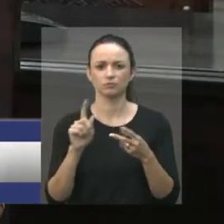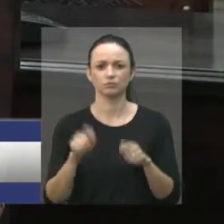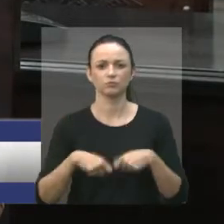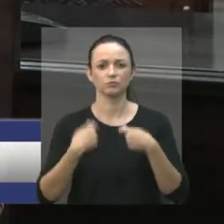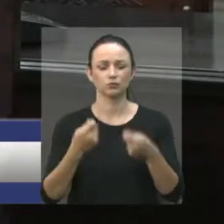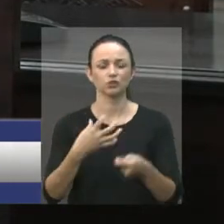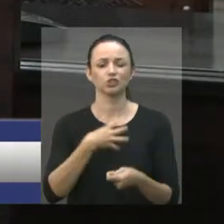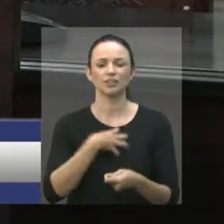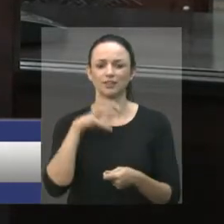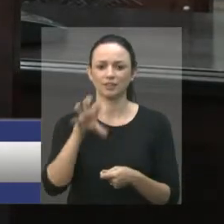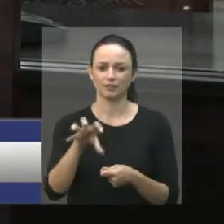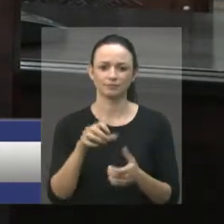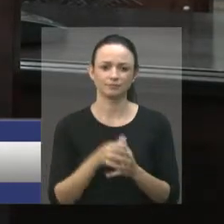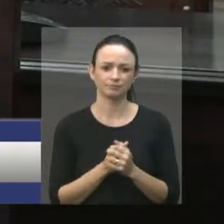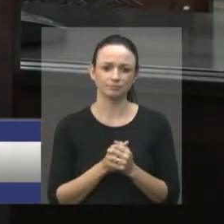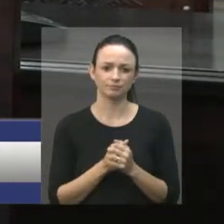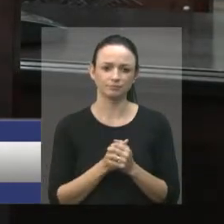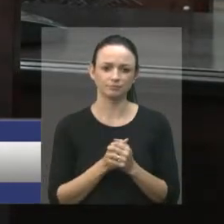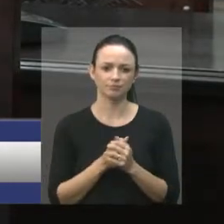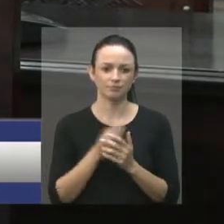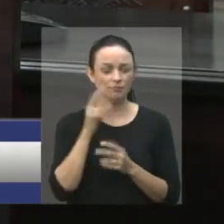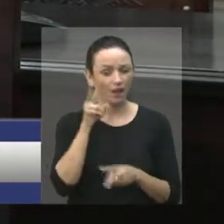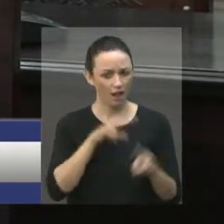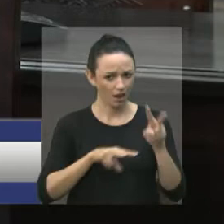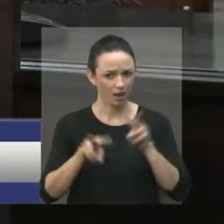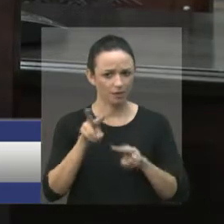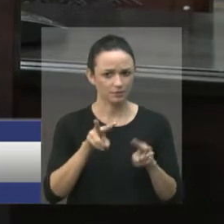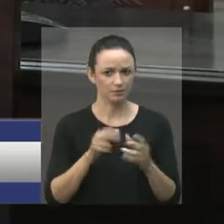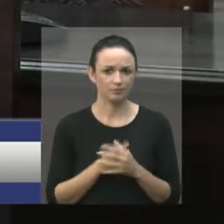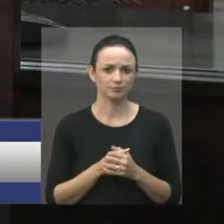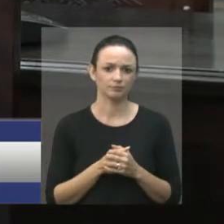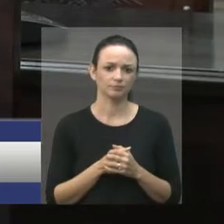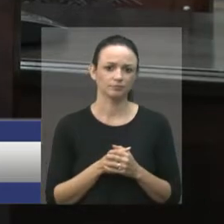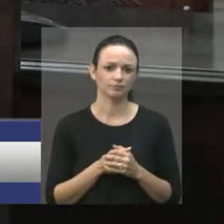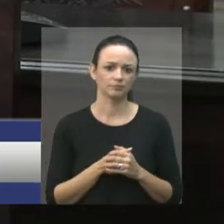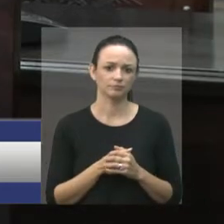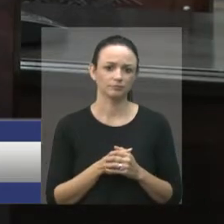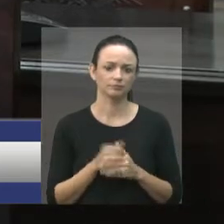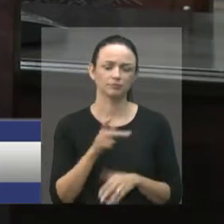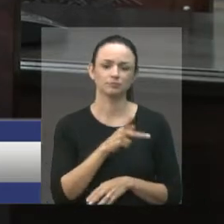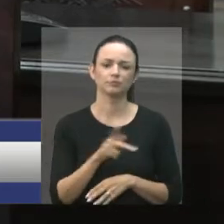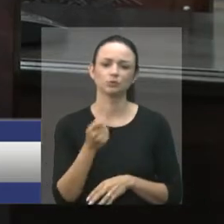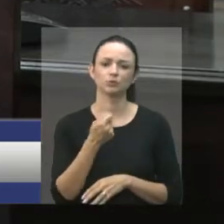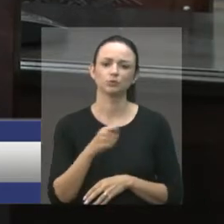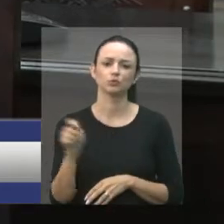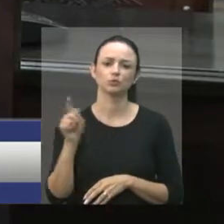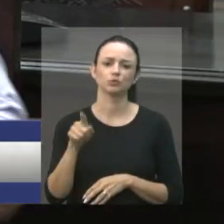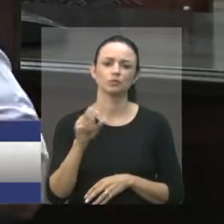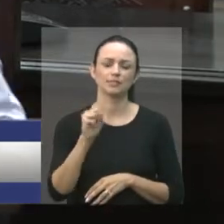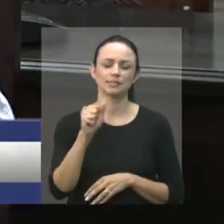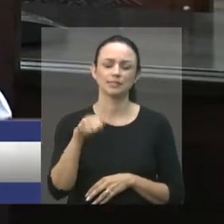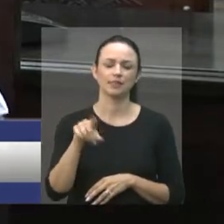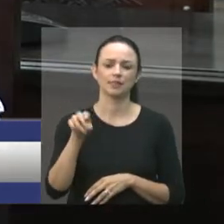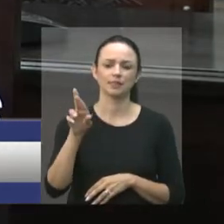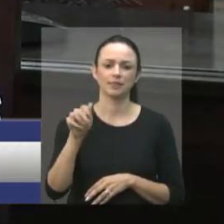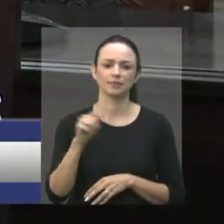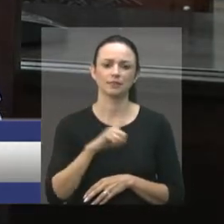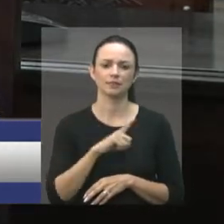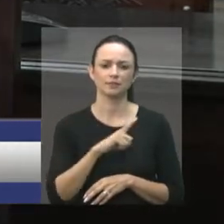daquela forma. Analisa comigo, por favor. A presidente da associação, a Sandra, falou que tem em torno